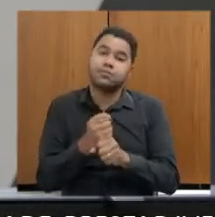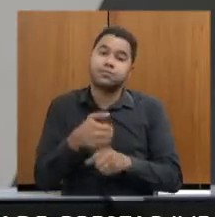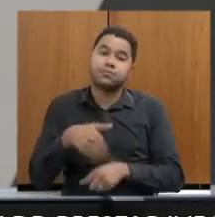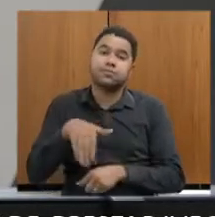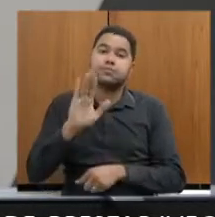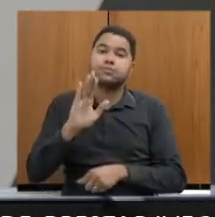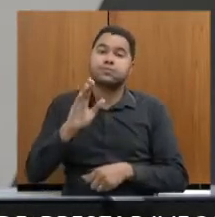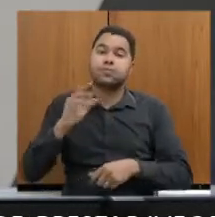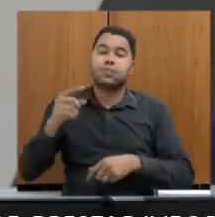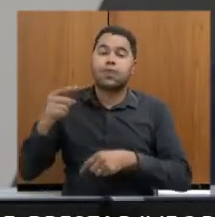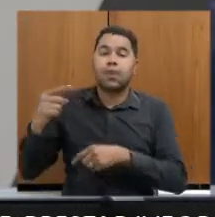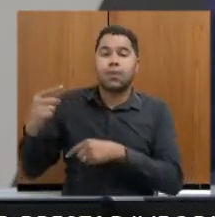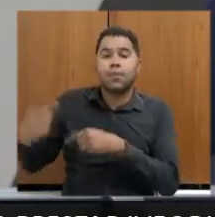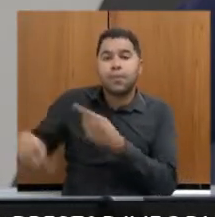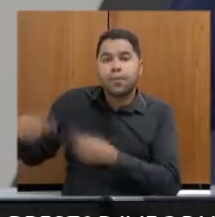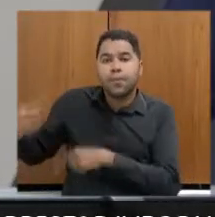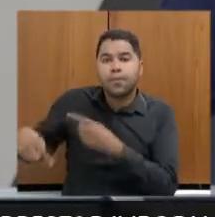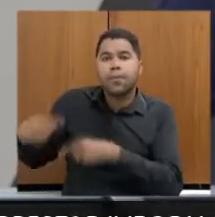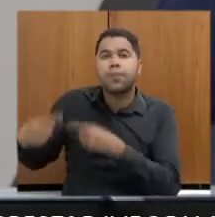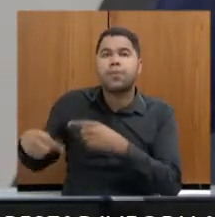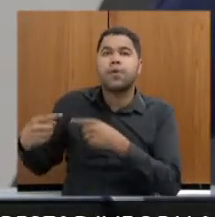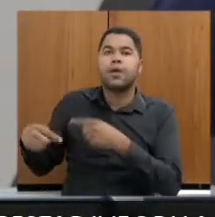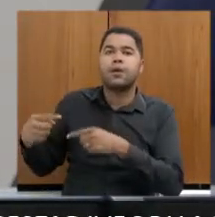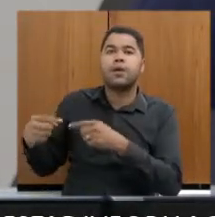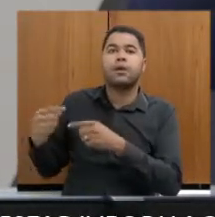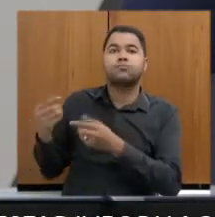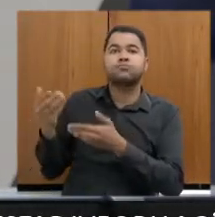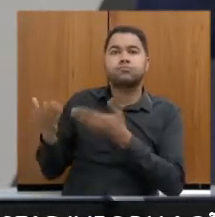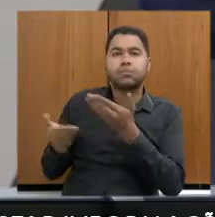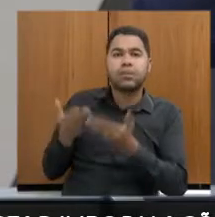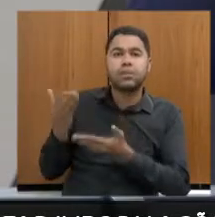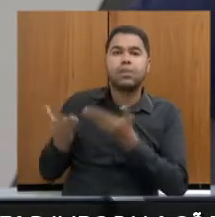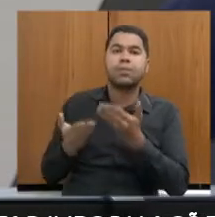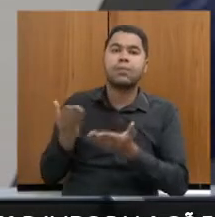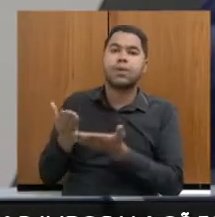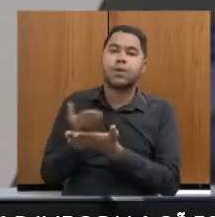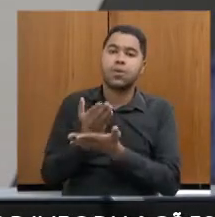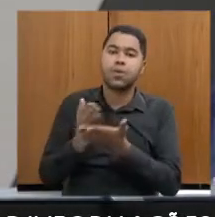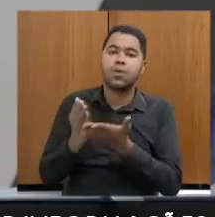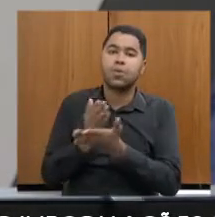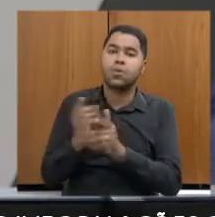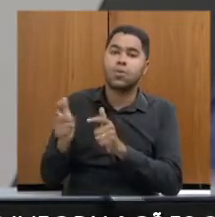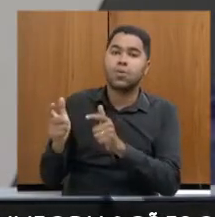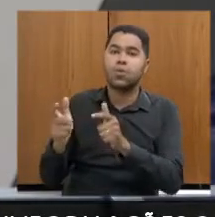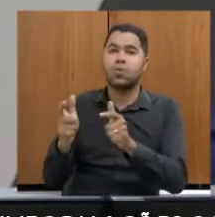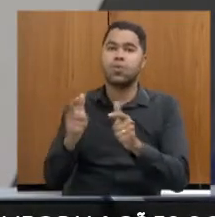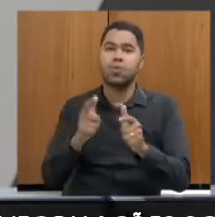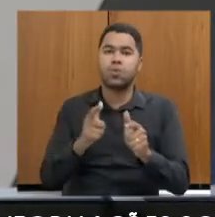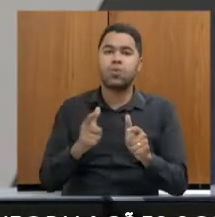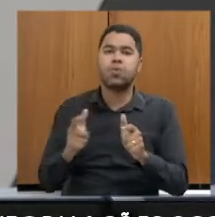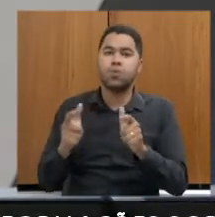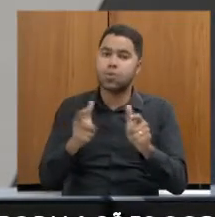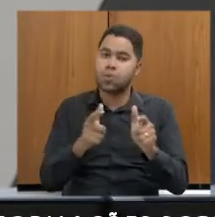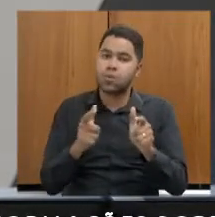vez mais essa política de poder estender esse tratamento em algumas unidades seria